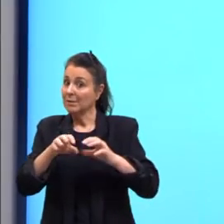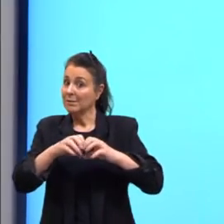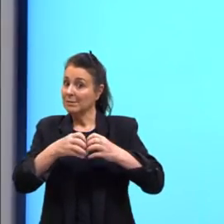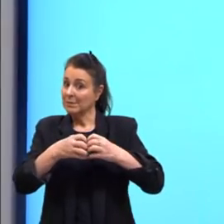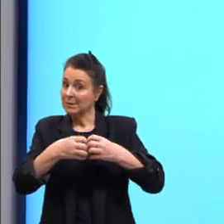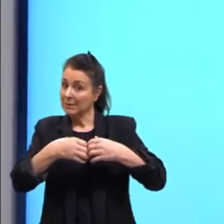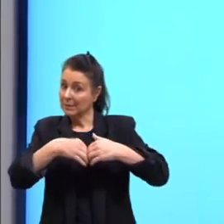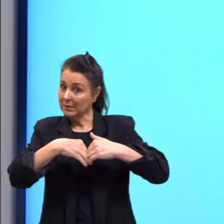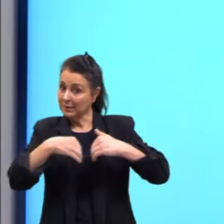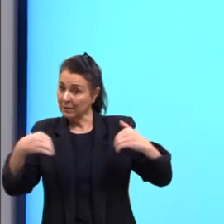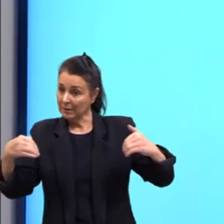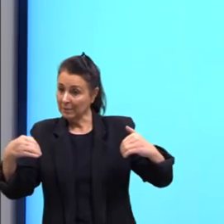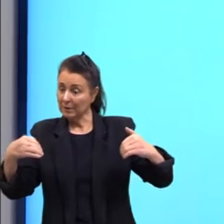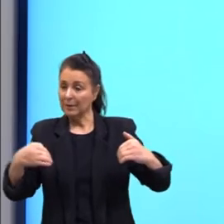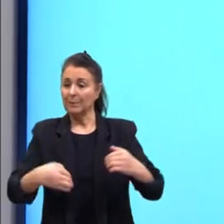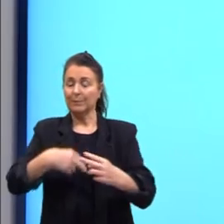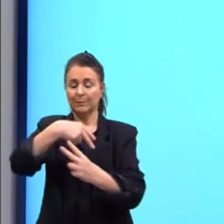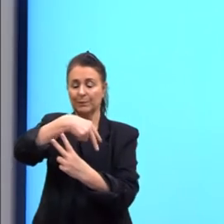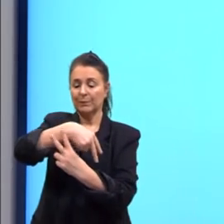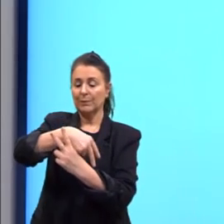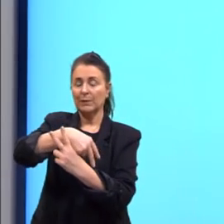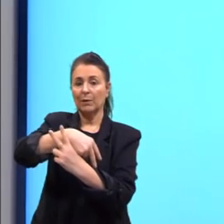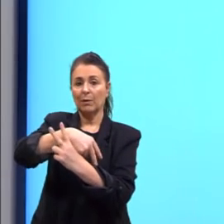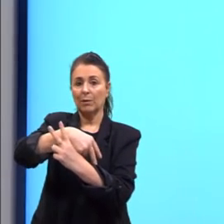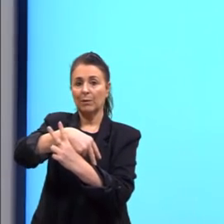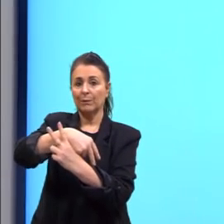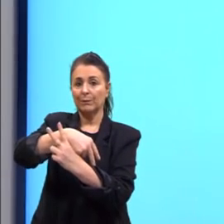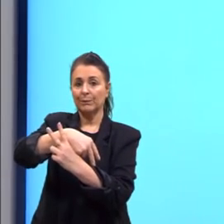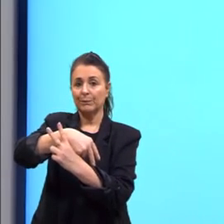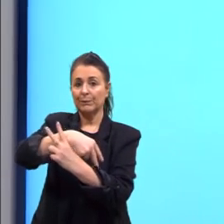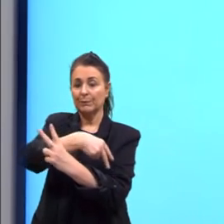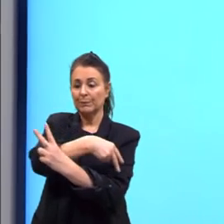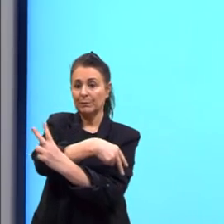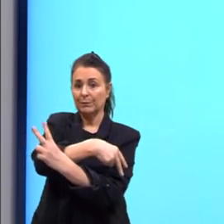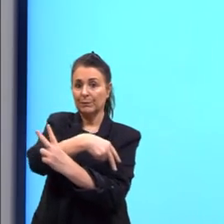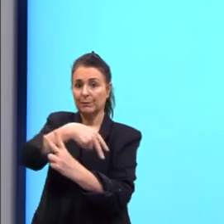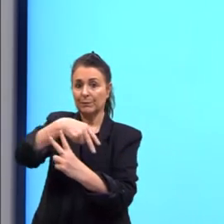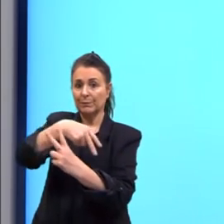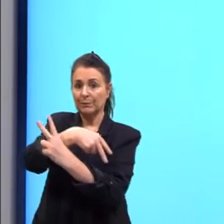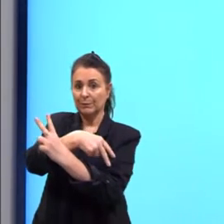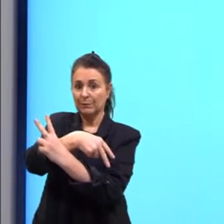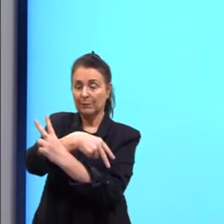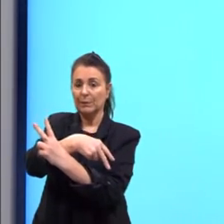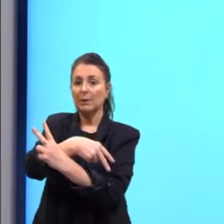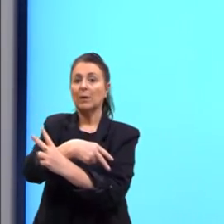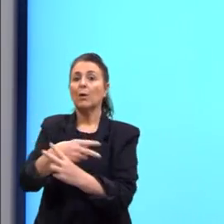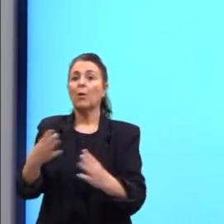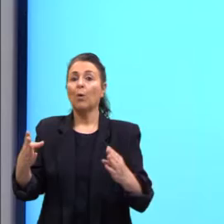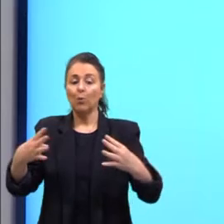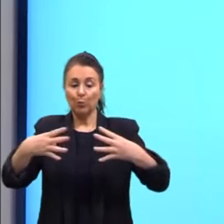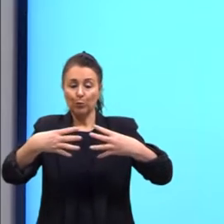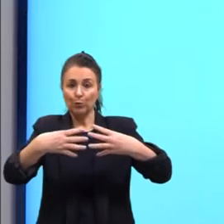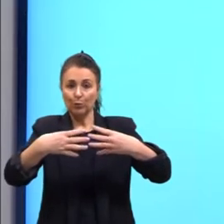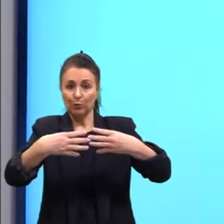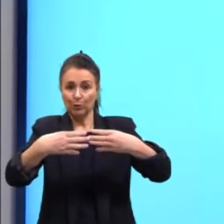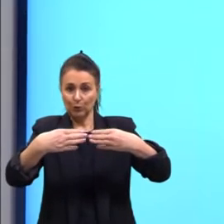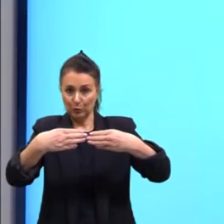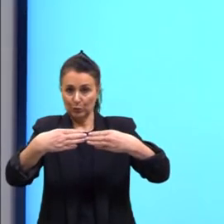na metáfase eles vão se alinhar ao centro da célula confuso já aparece